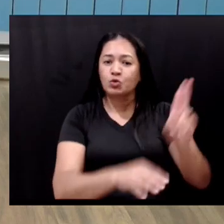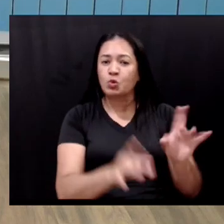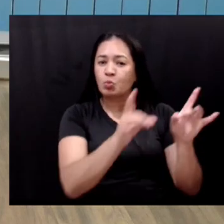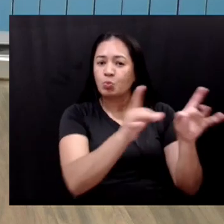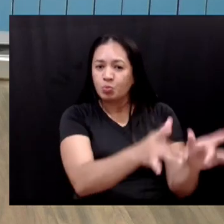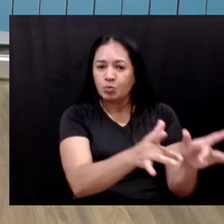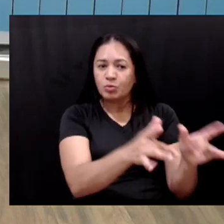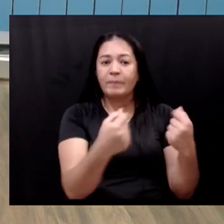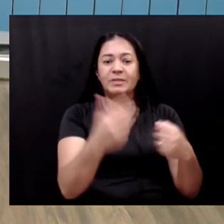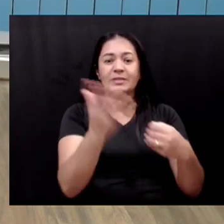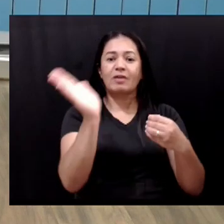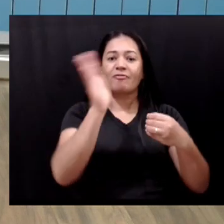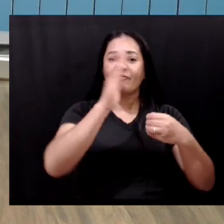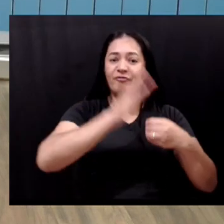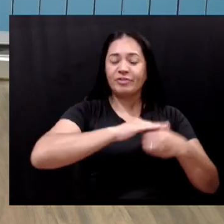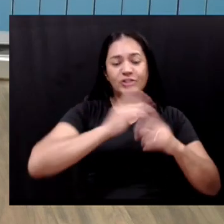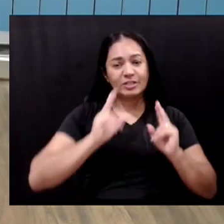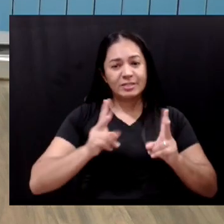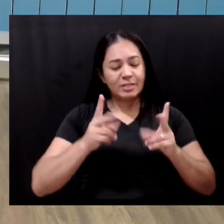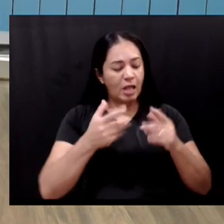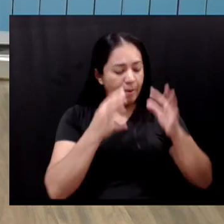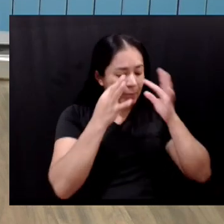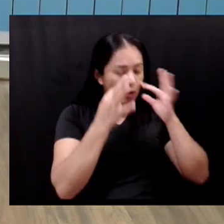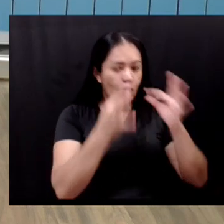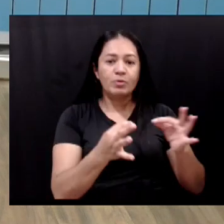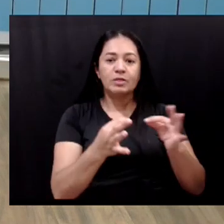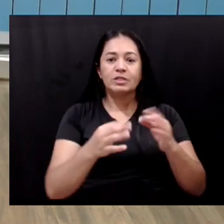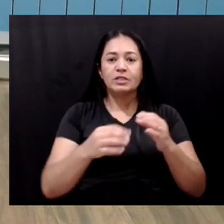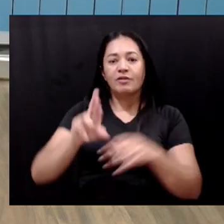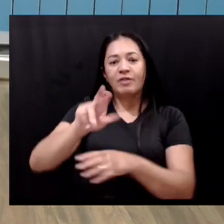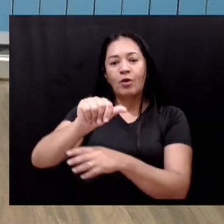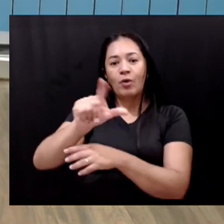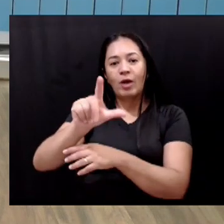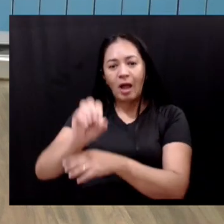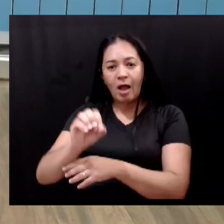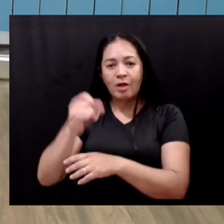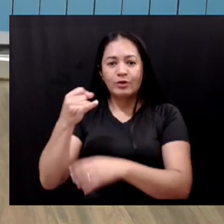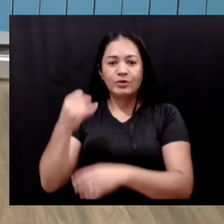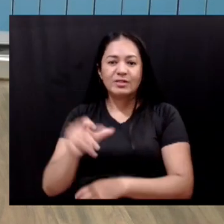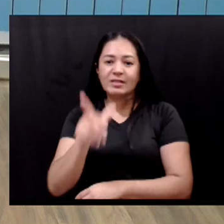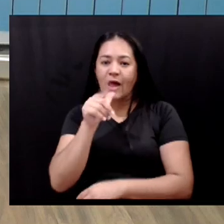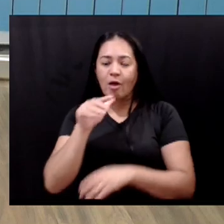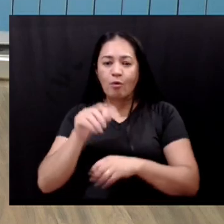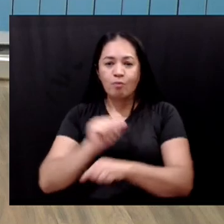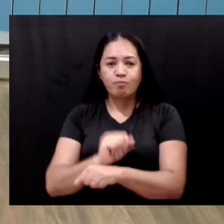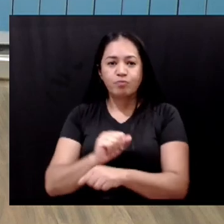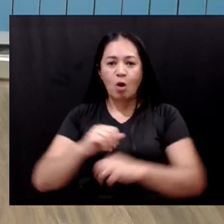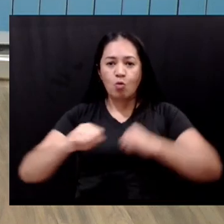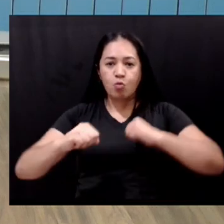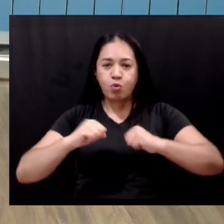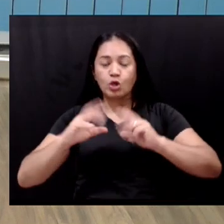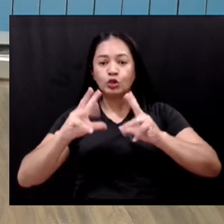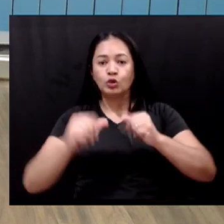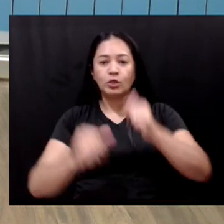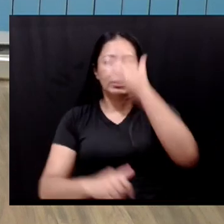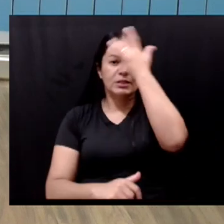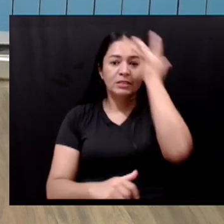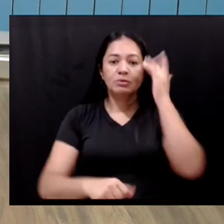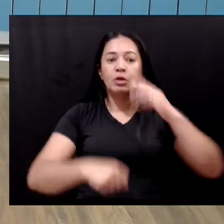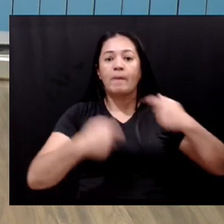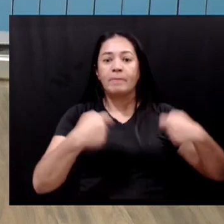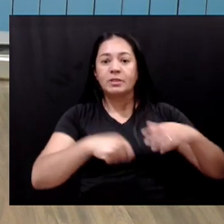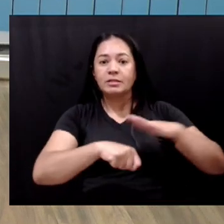sempre observar o ralo também, se não tem água parada. É um movimento que todo mundo precisa fazer, olhando na sua